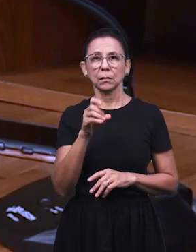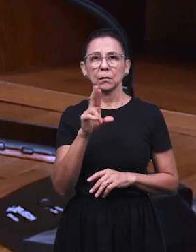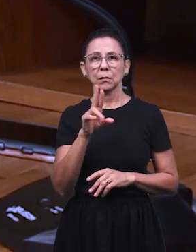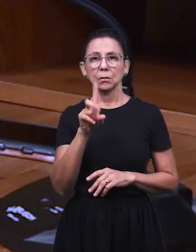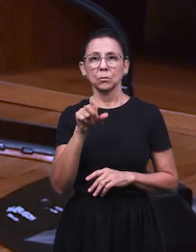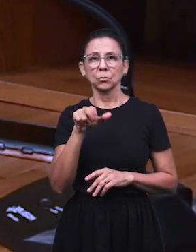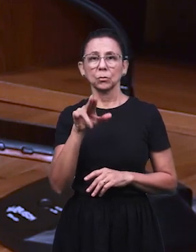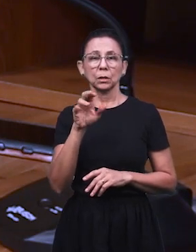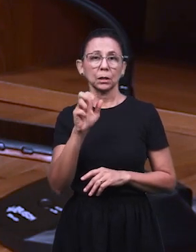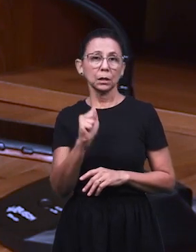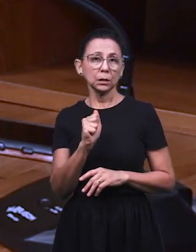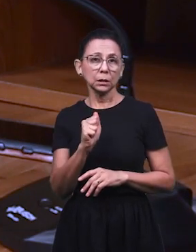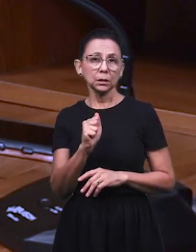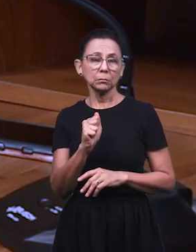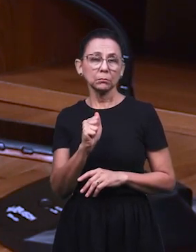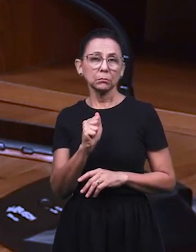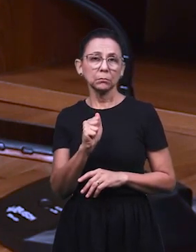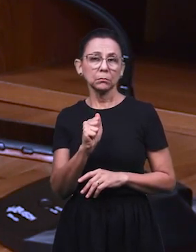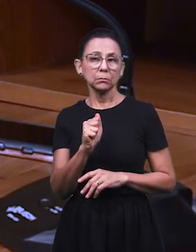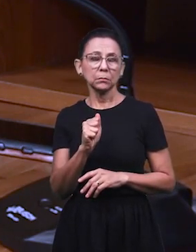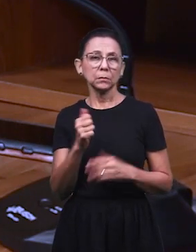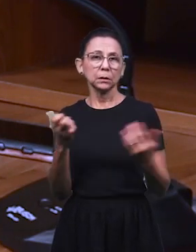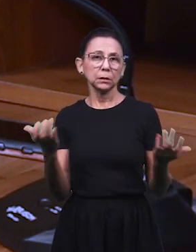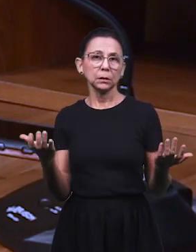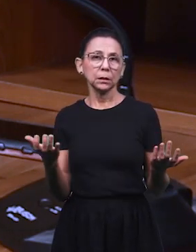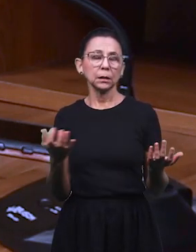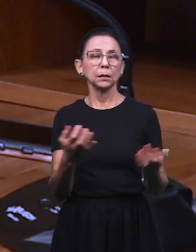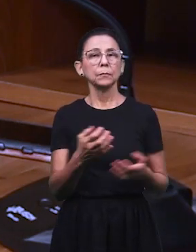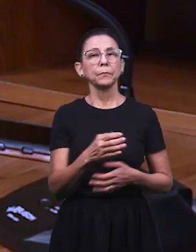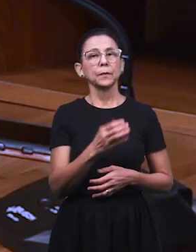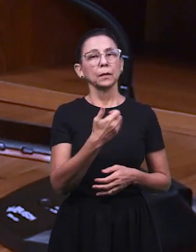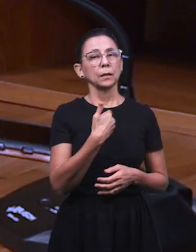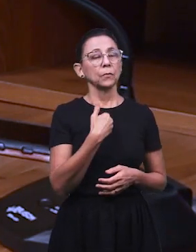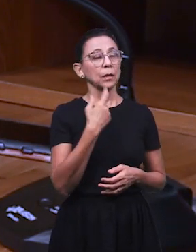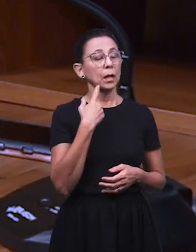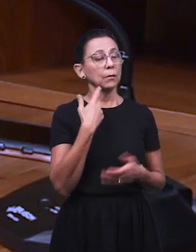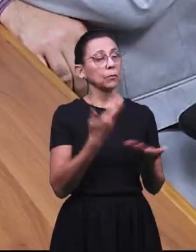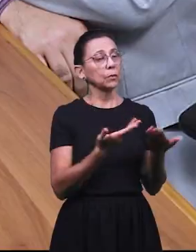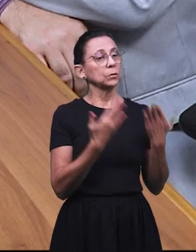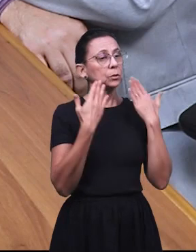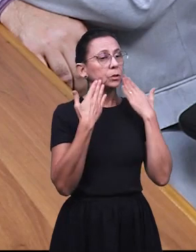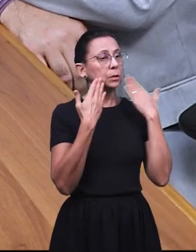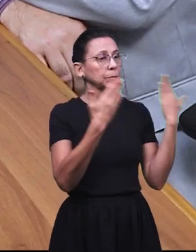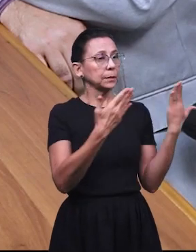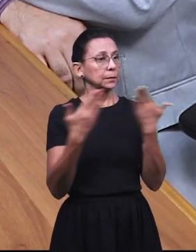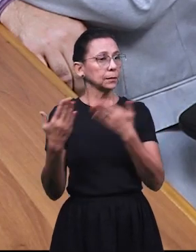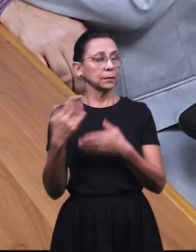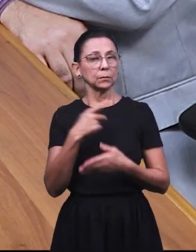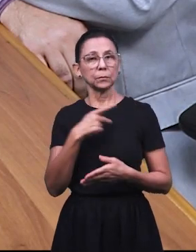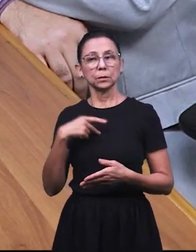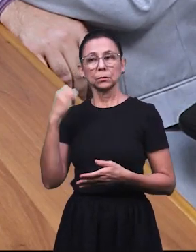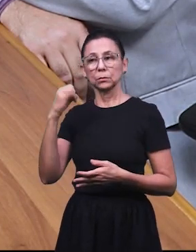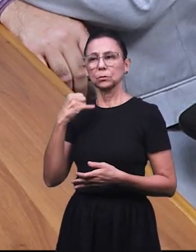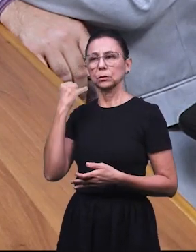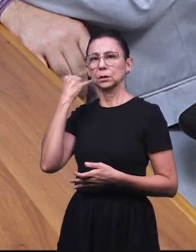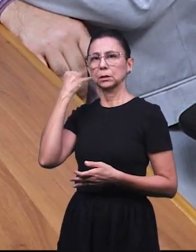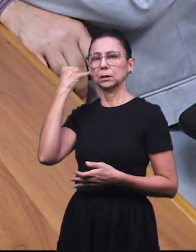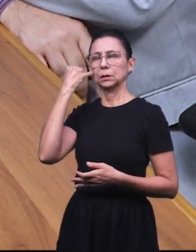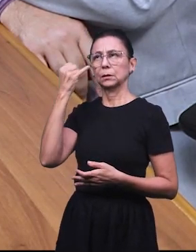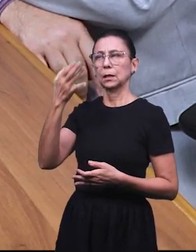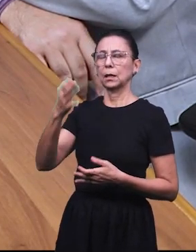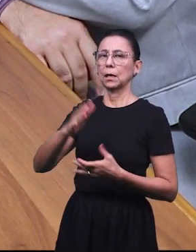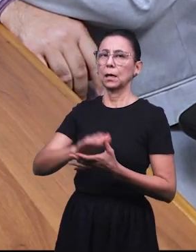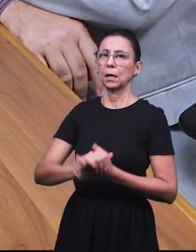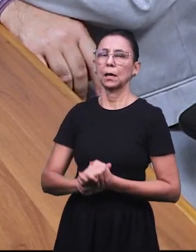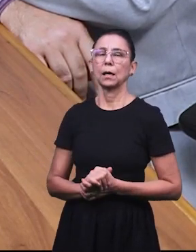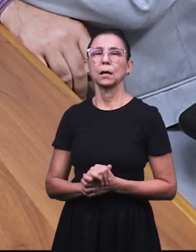de comunicação aqui também com a Rádio Manaim. E ela falou, vou te apresentar para o pastor Josias. A rádio, né, já tinha 3